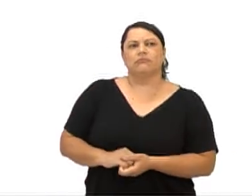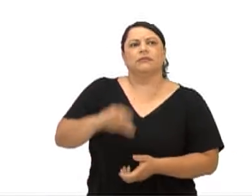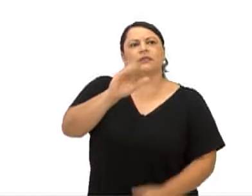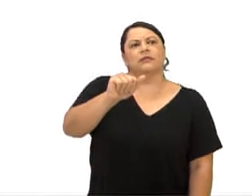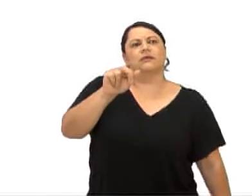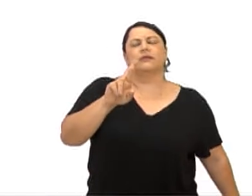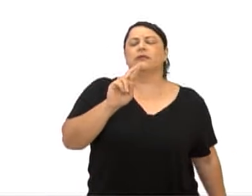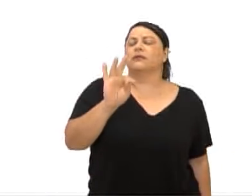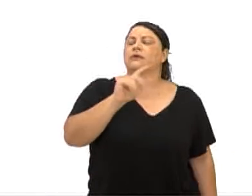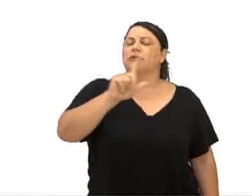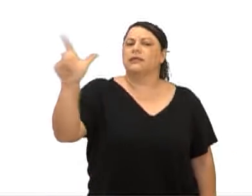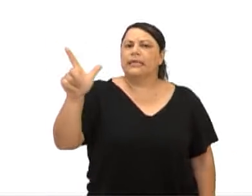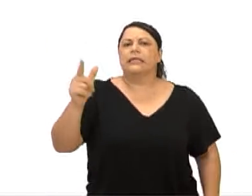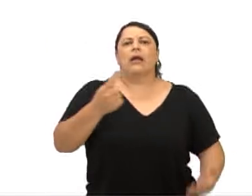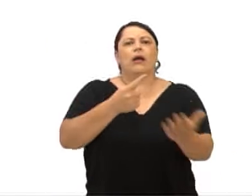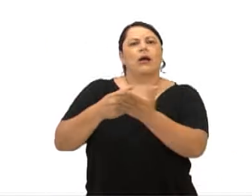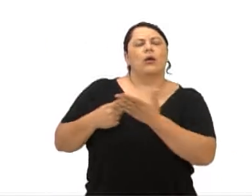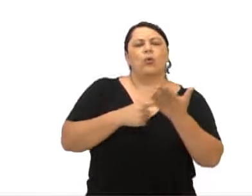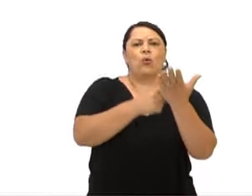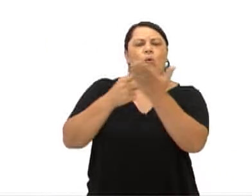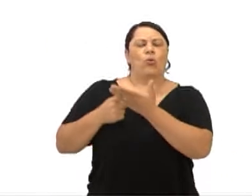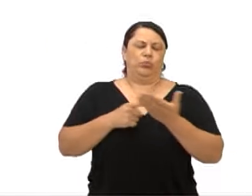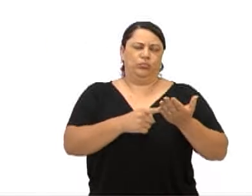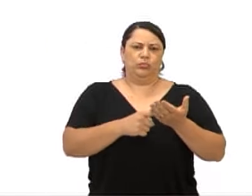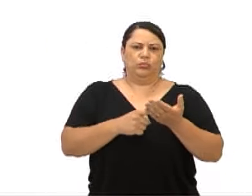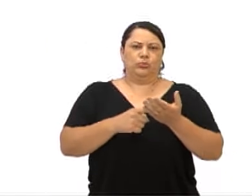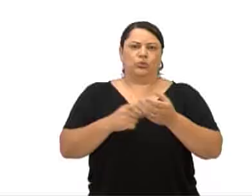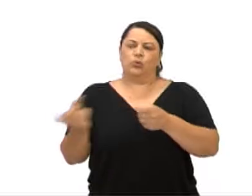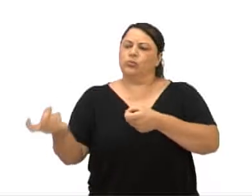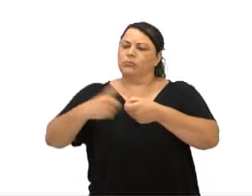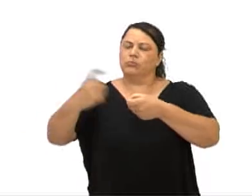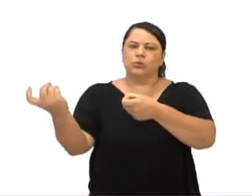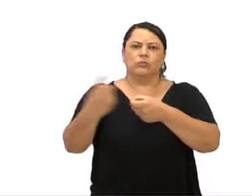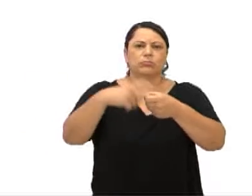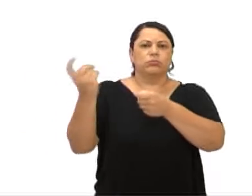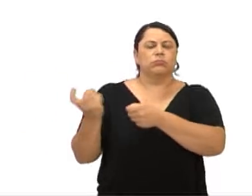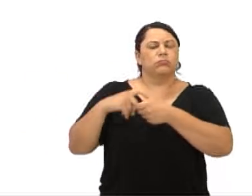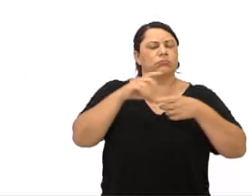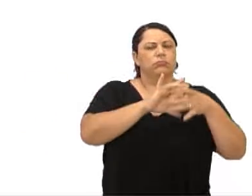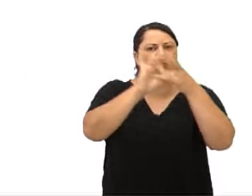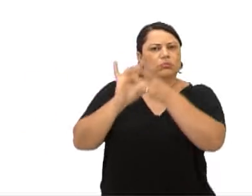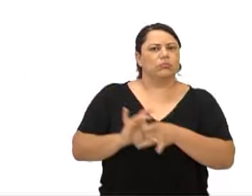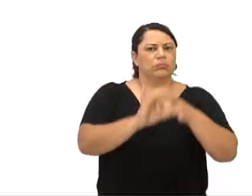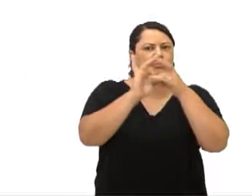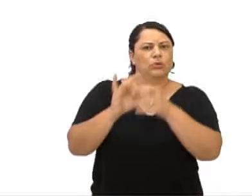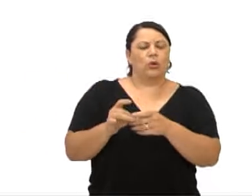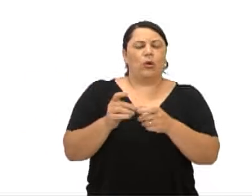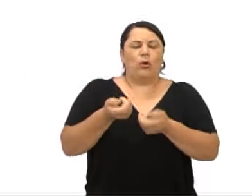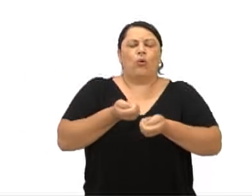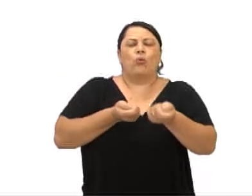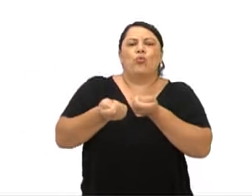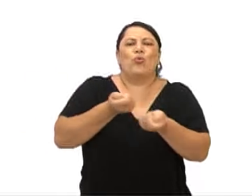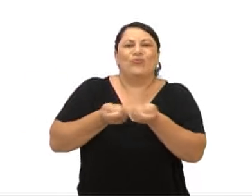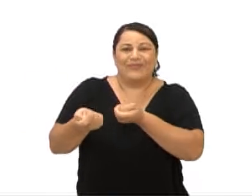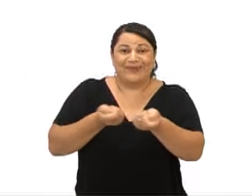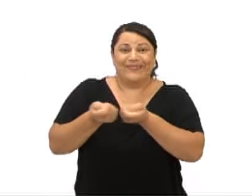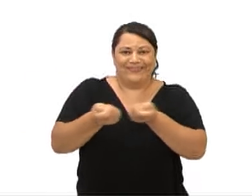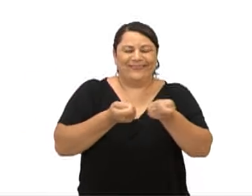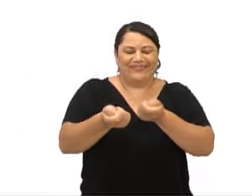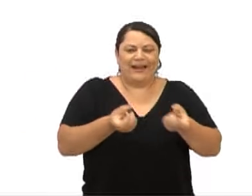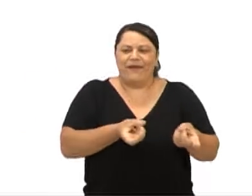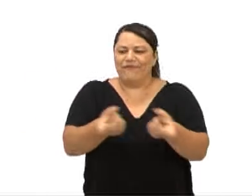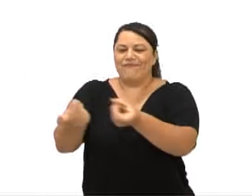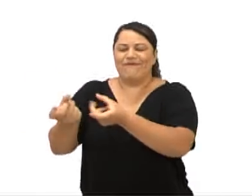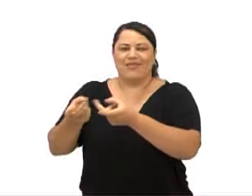Cartel, acordo de cooperação entre empresas que buscam controlar o mercado, determinando os preços e limitando